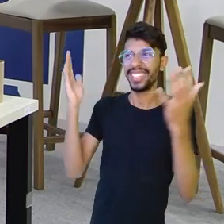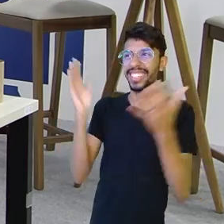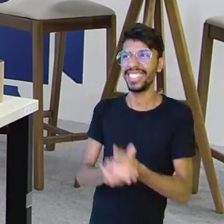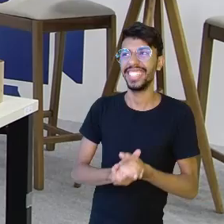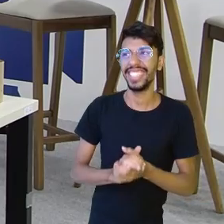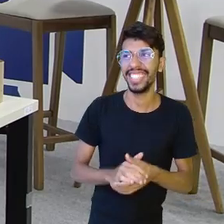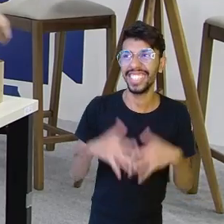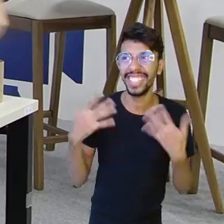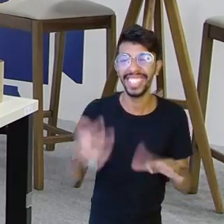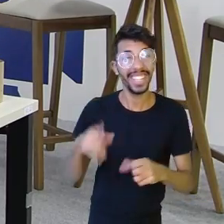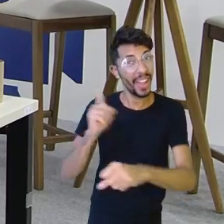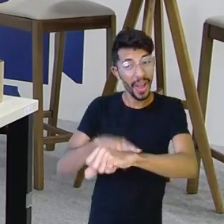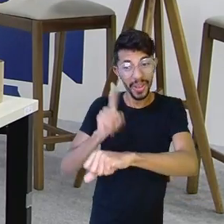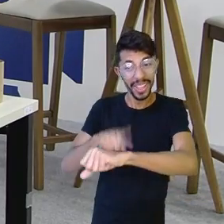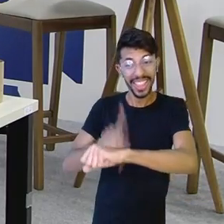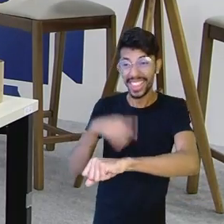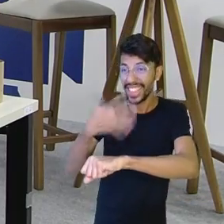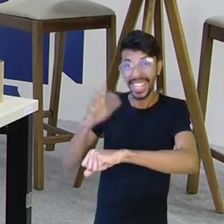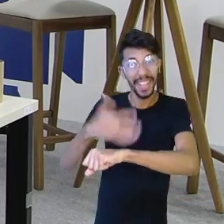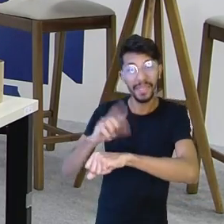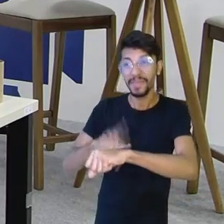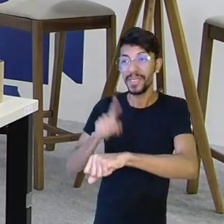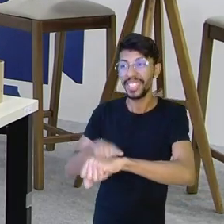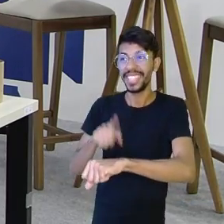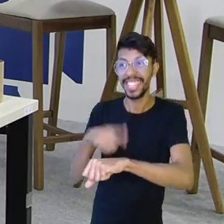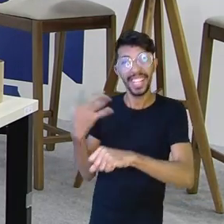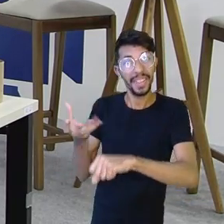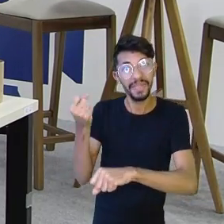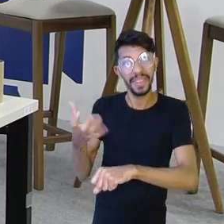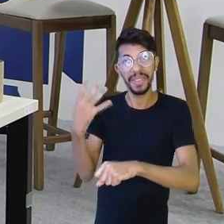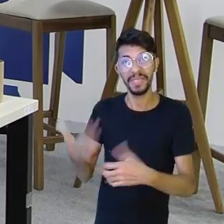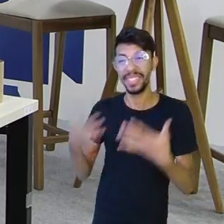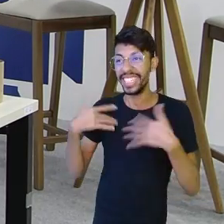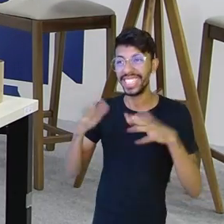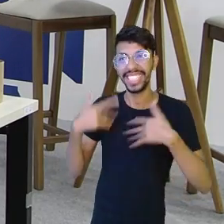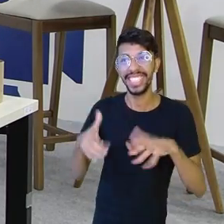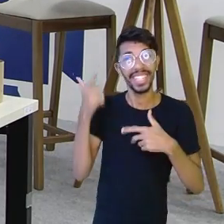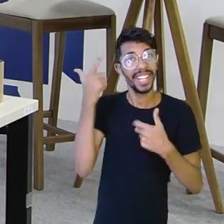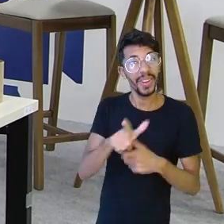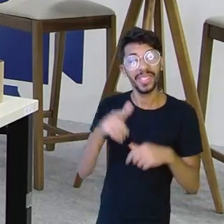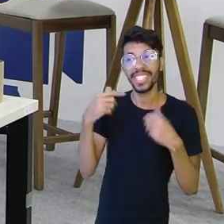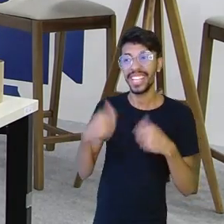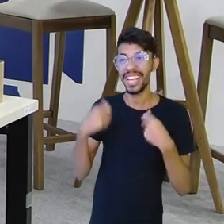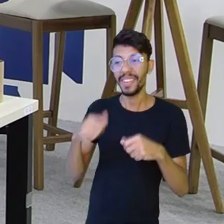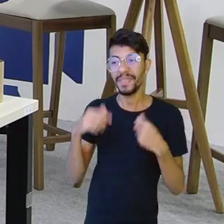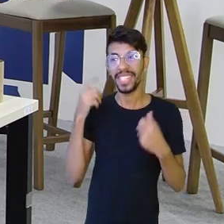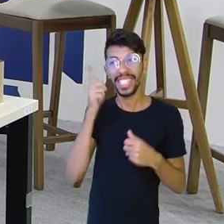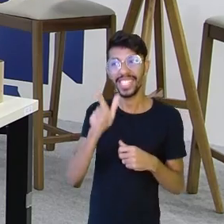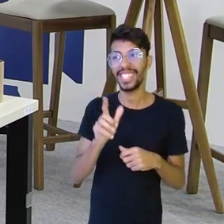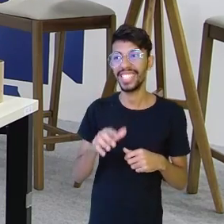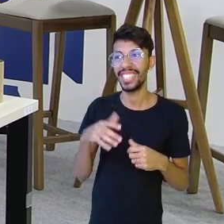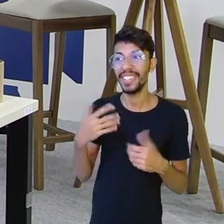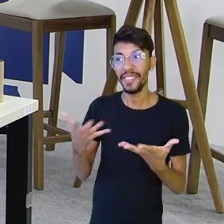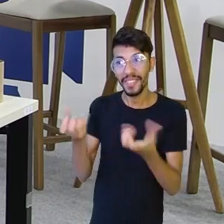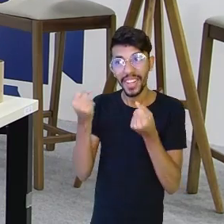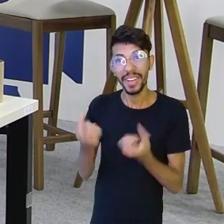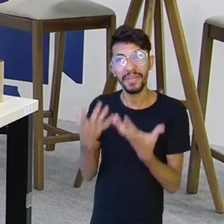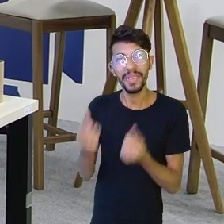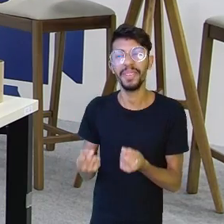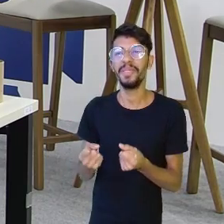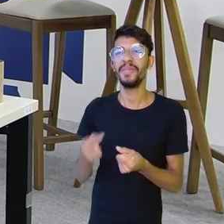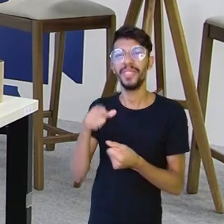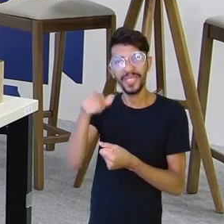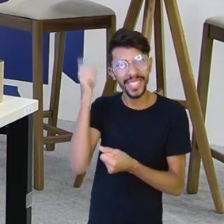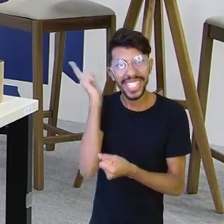conseguir. Vamos, Sandra, o tempo tá correndo. Vamos, você consegue. Tem que ser Eu não assim, vou né? conseguir mais. Você consegue, Sandra. Você